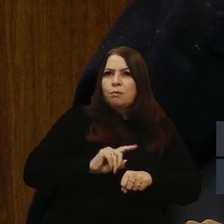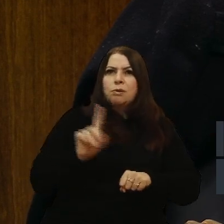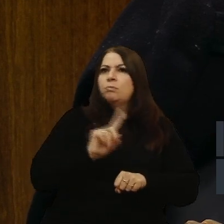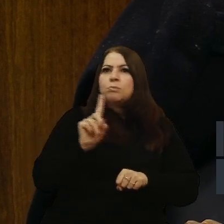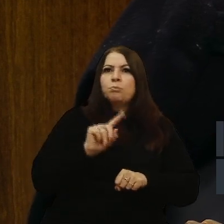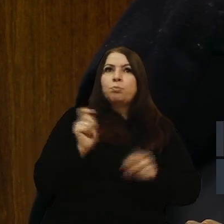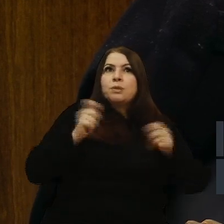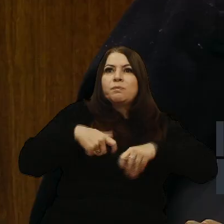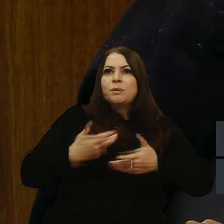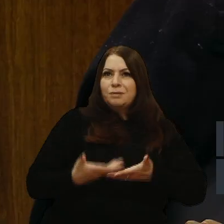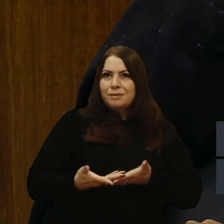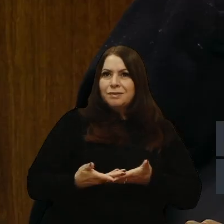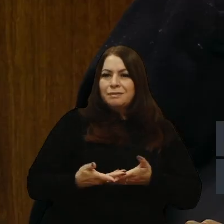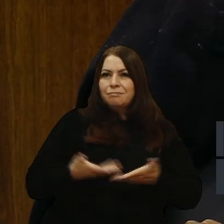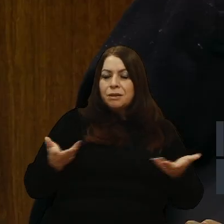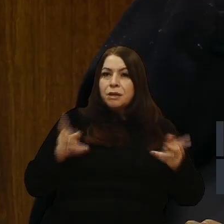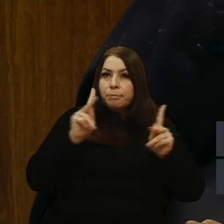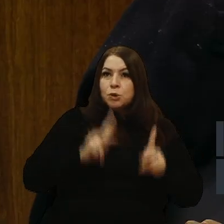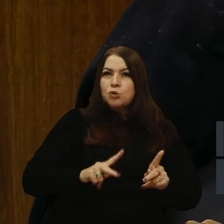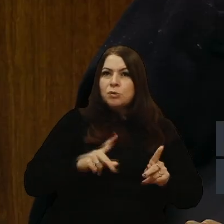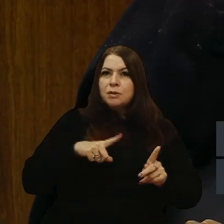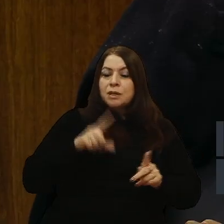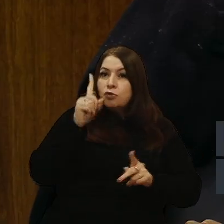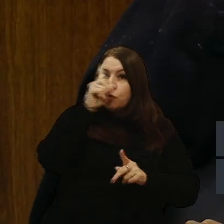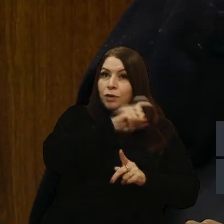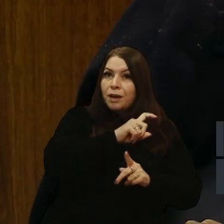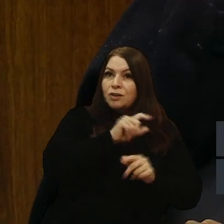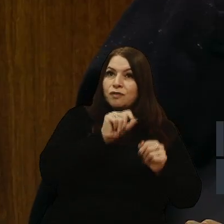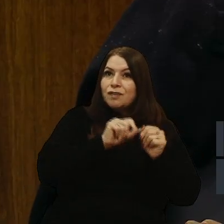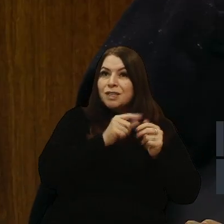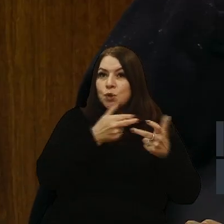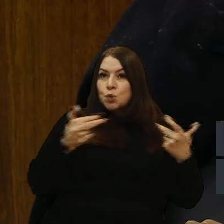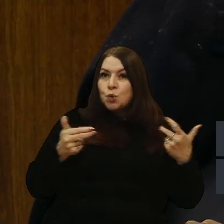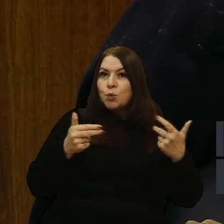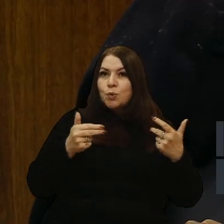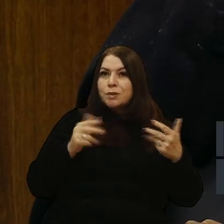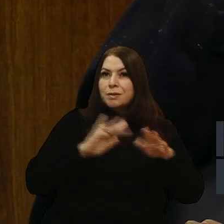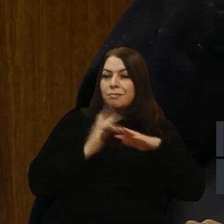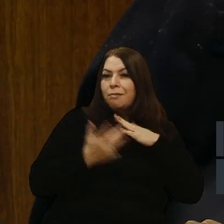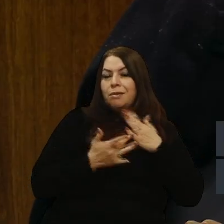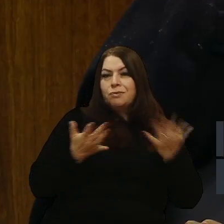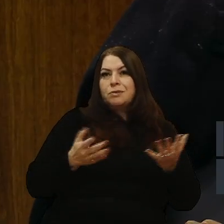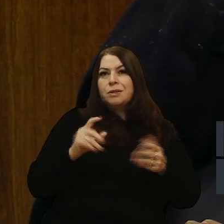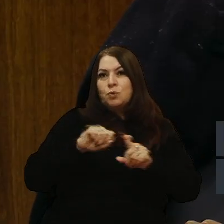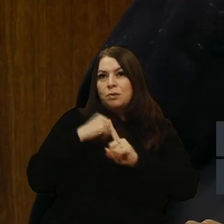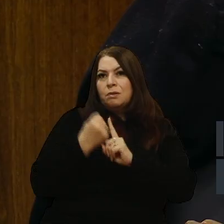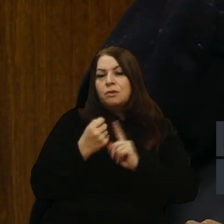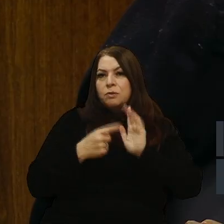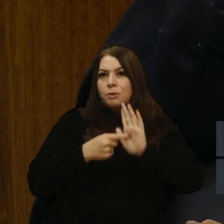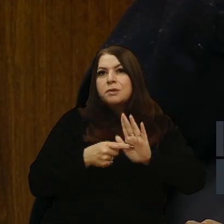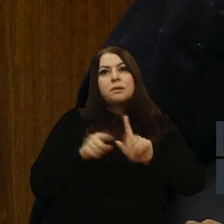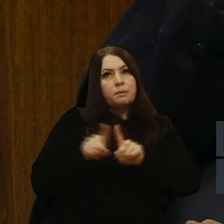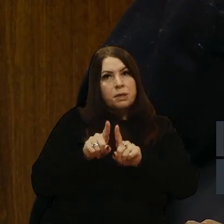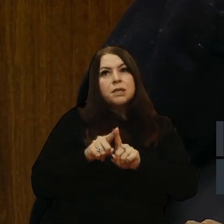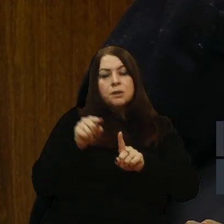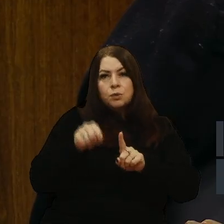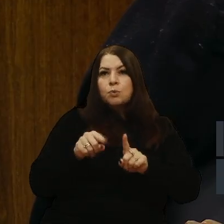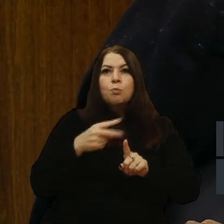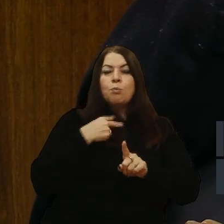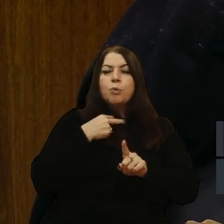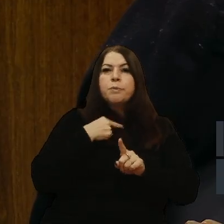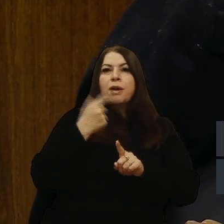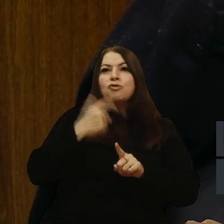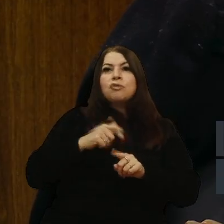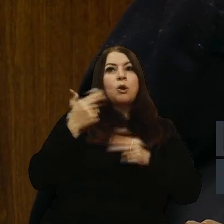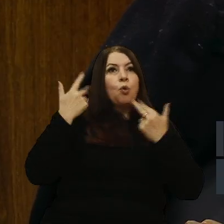ser possível. As pessoas têm que ter dificuldades em fazer essas coisas na nossa sociedade. Então, trazer também essa contribuição que nós não podemos achar